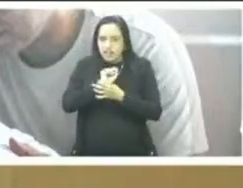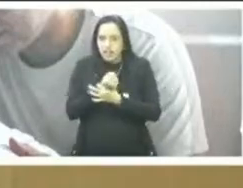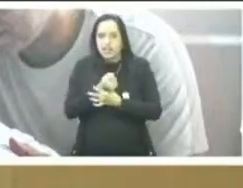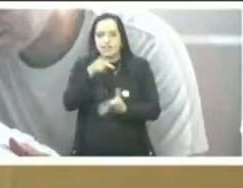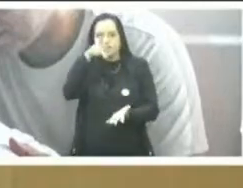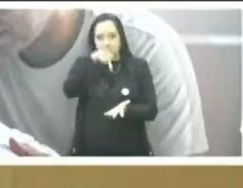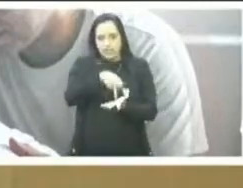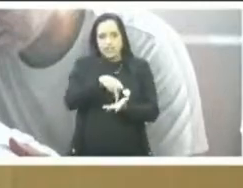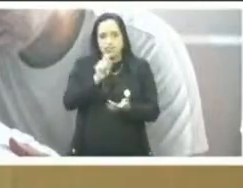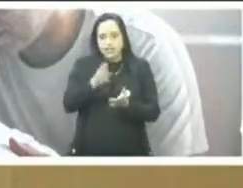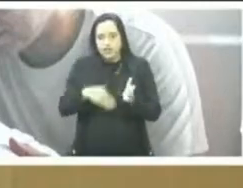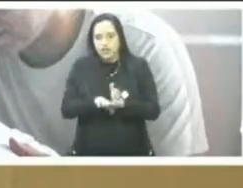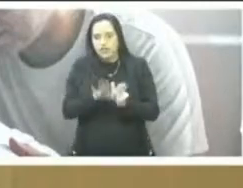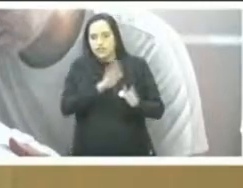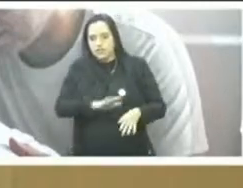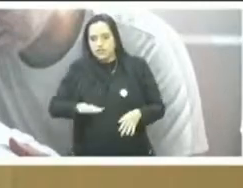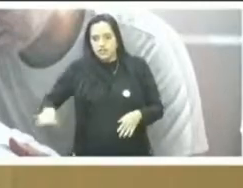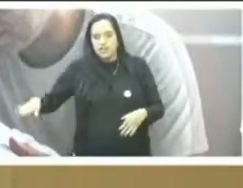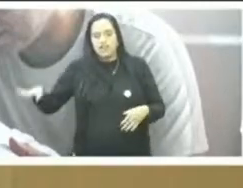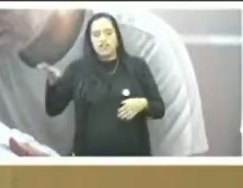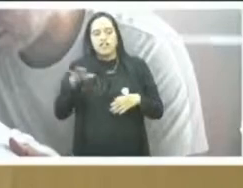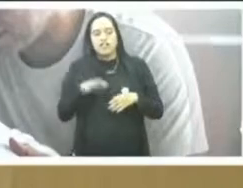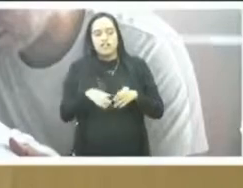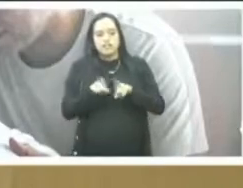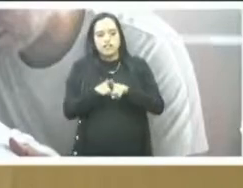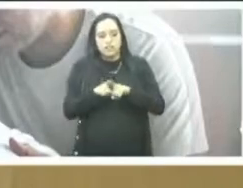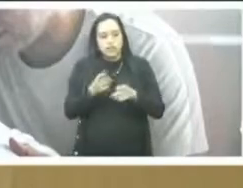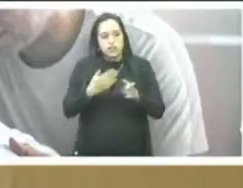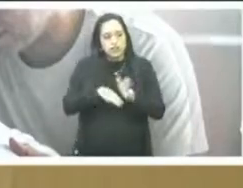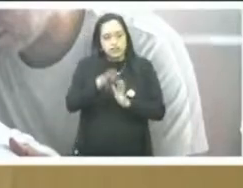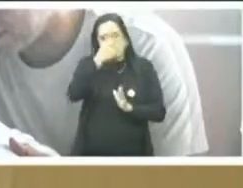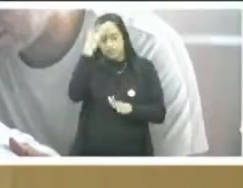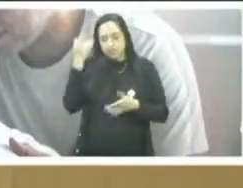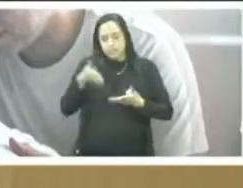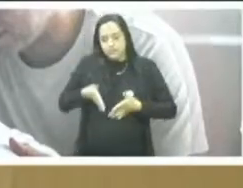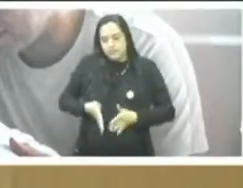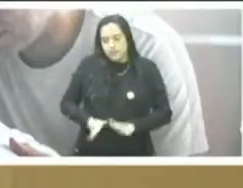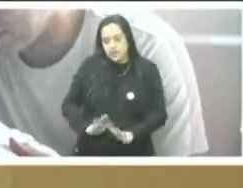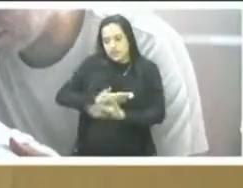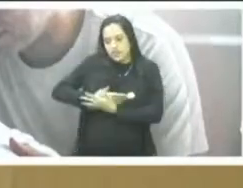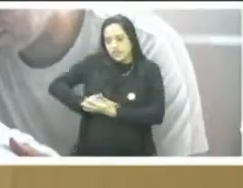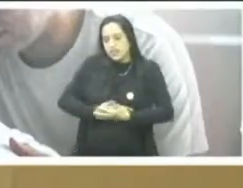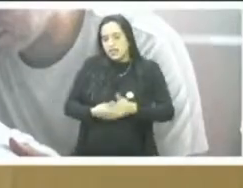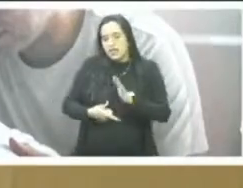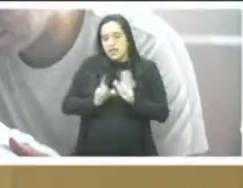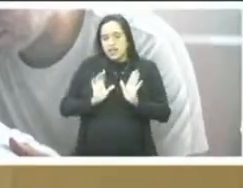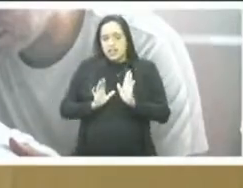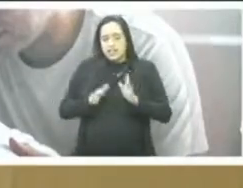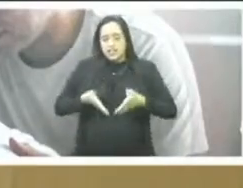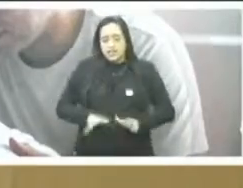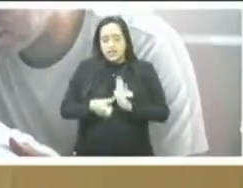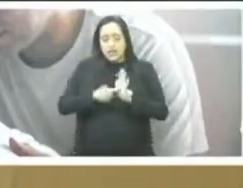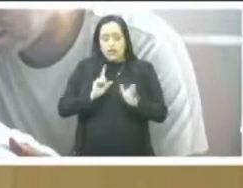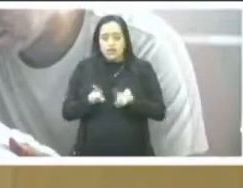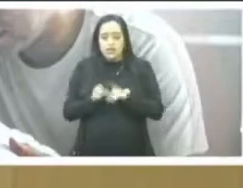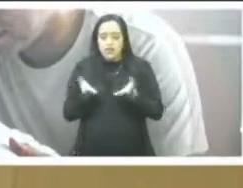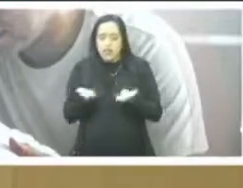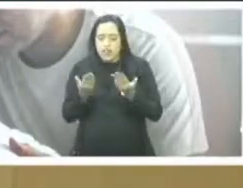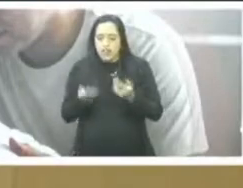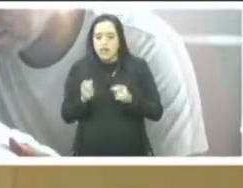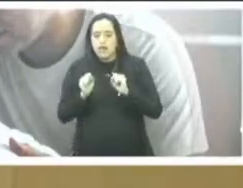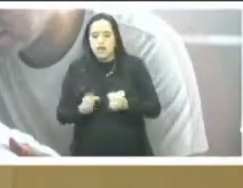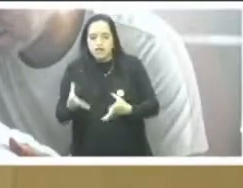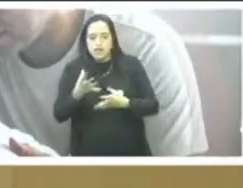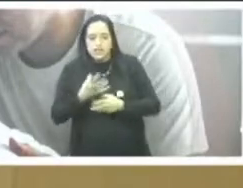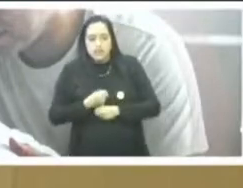que todas as crianças, né, todos os recém-nascidos prematuros e de baixo peso possam receber o